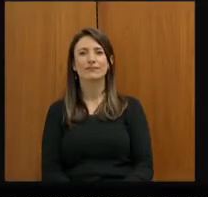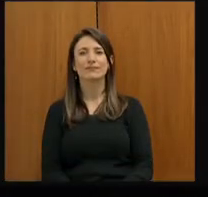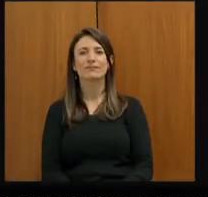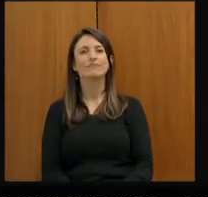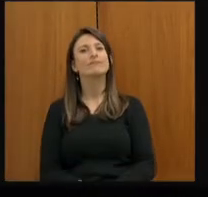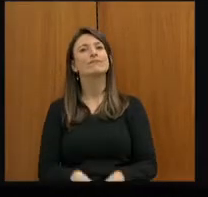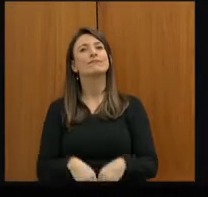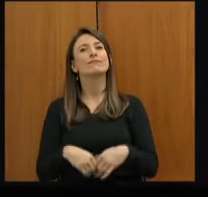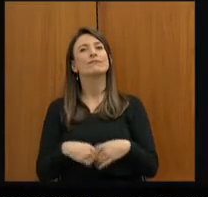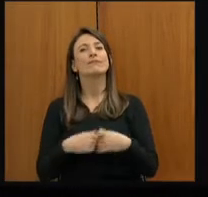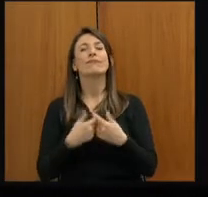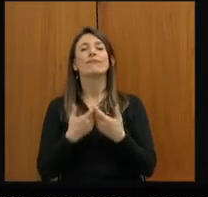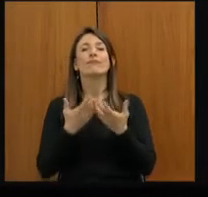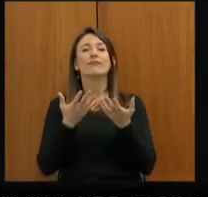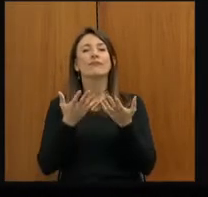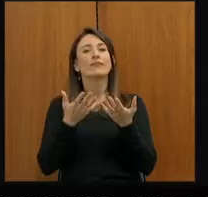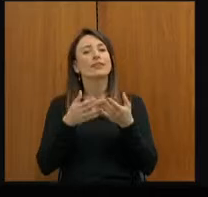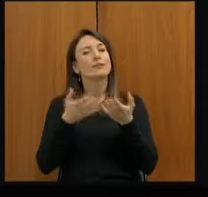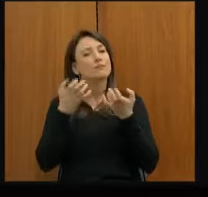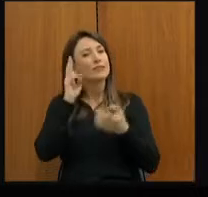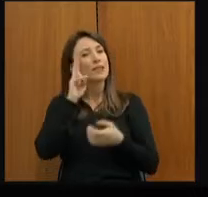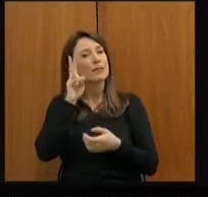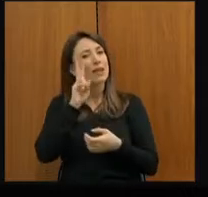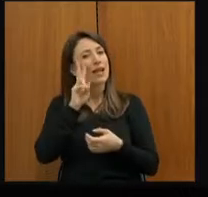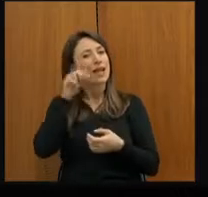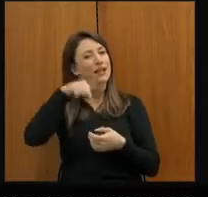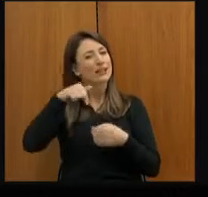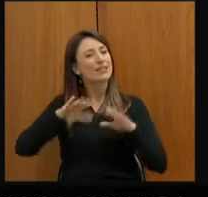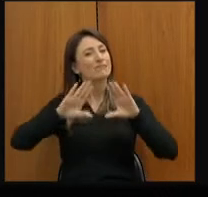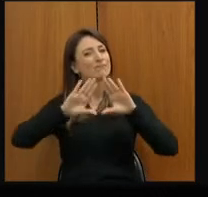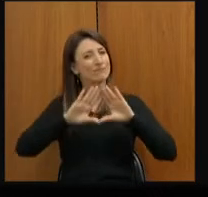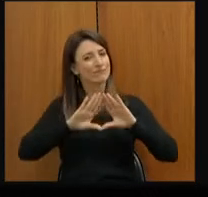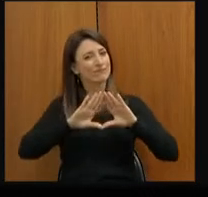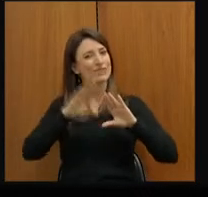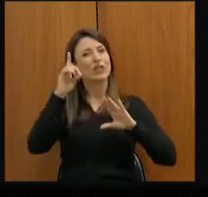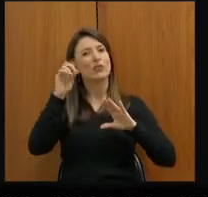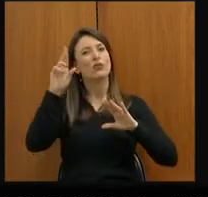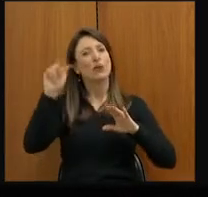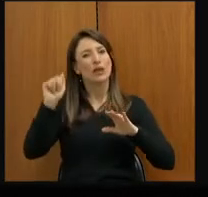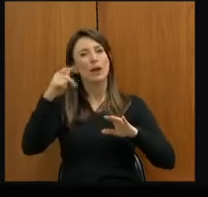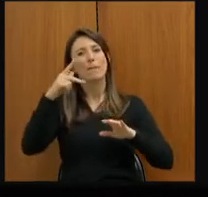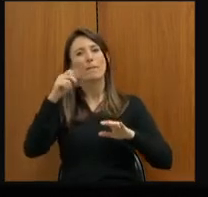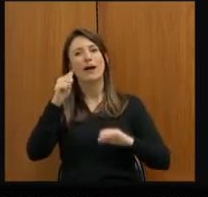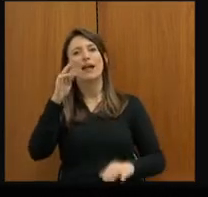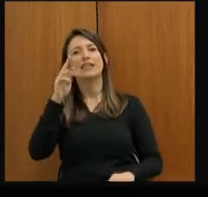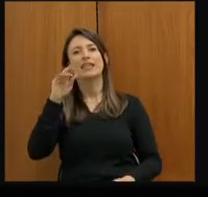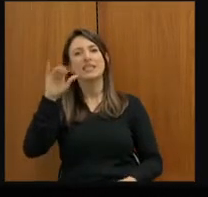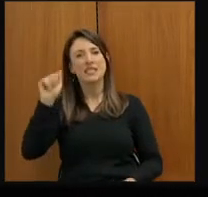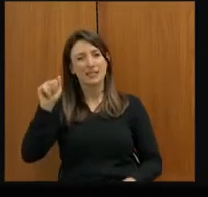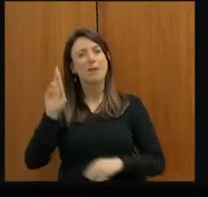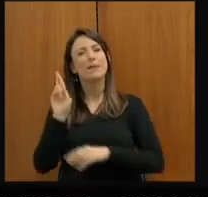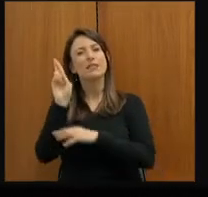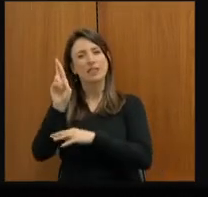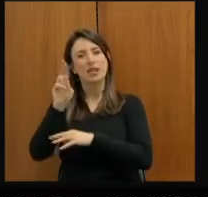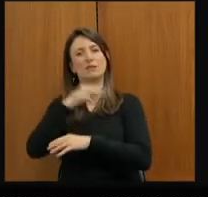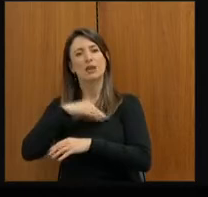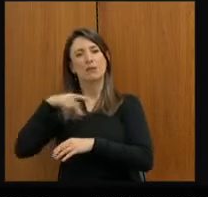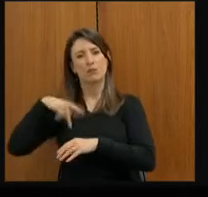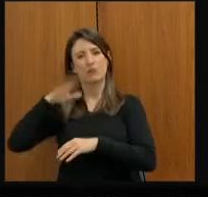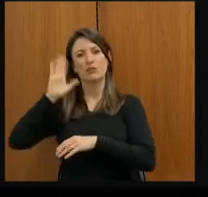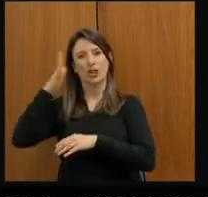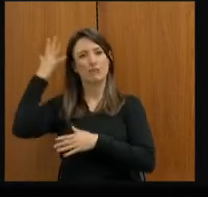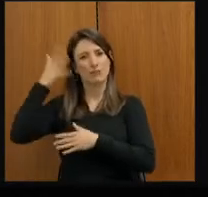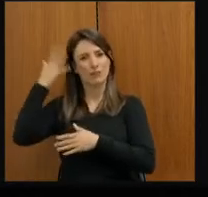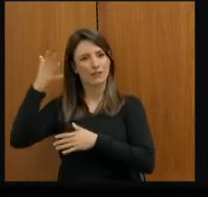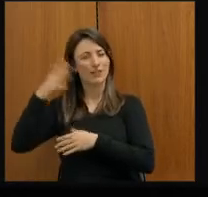resultado nós estamos a casa Legislativa Doutora Patrícia rabico falou pelo Ministério Público nós